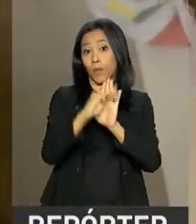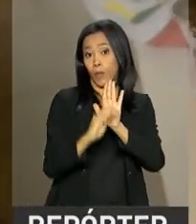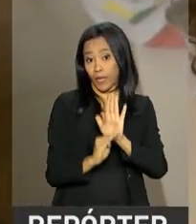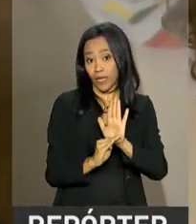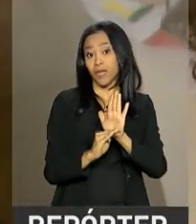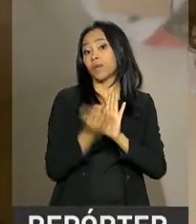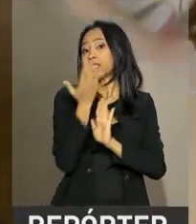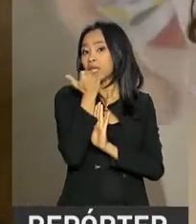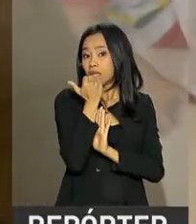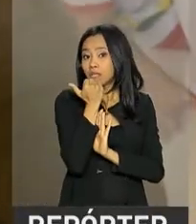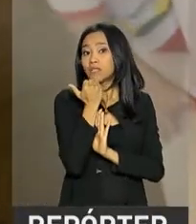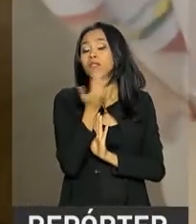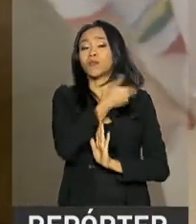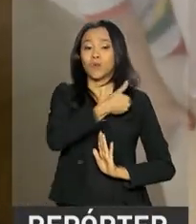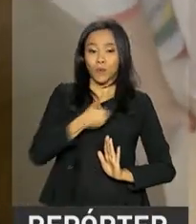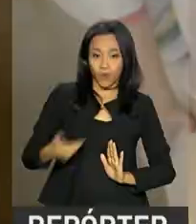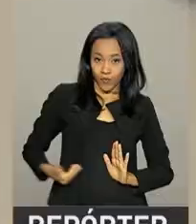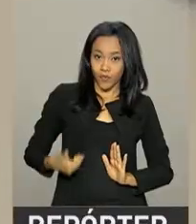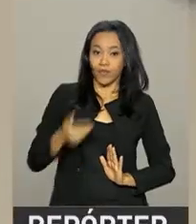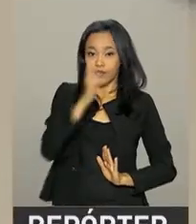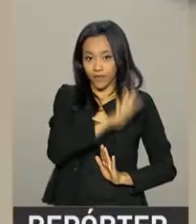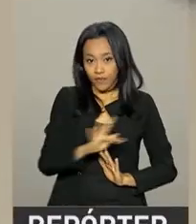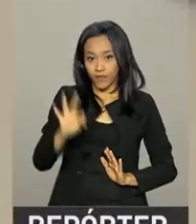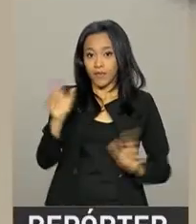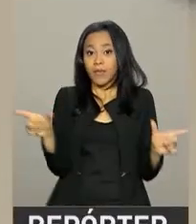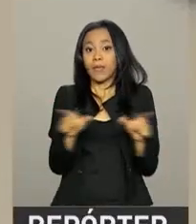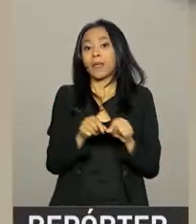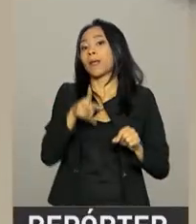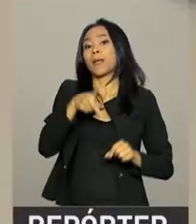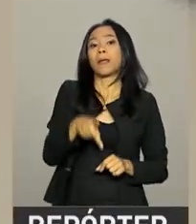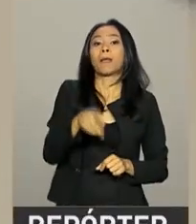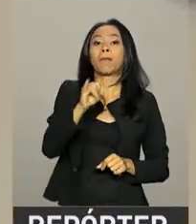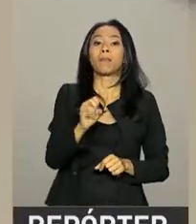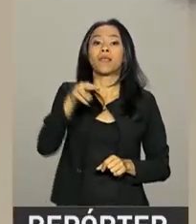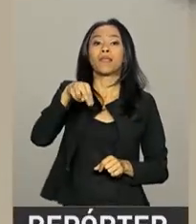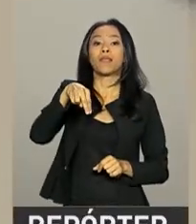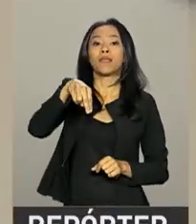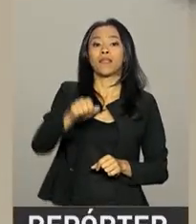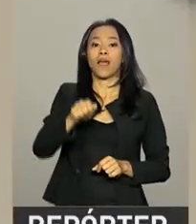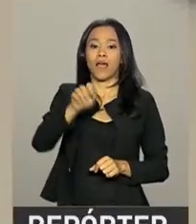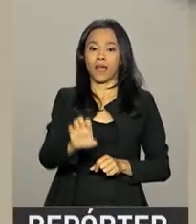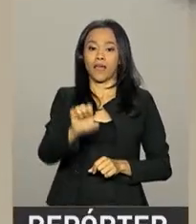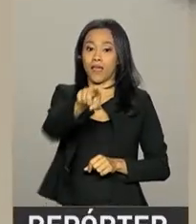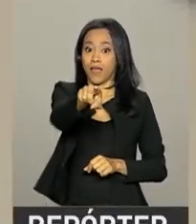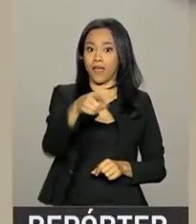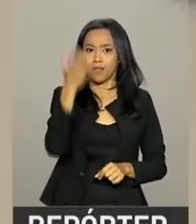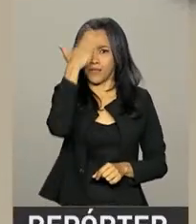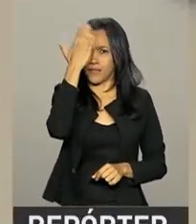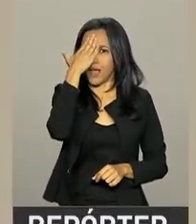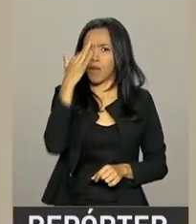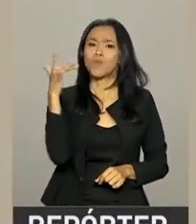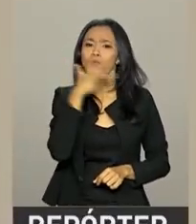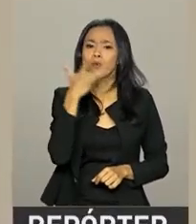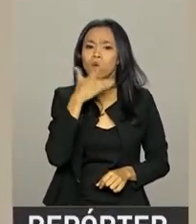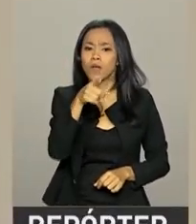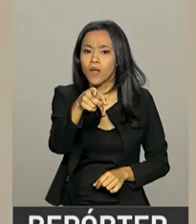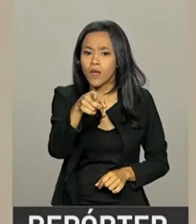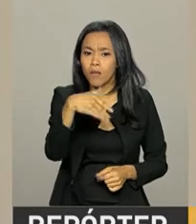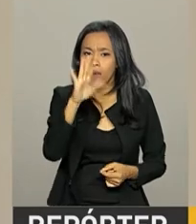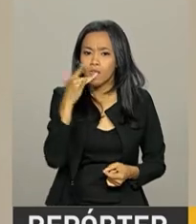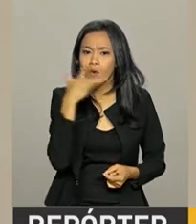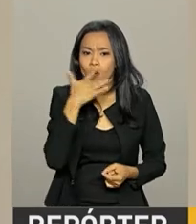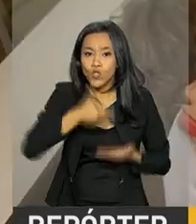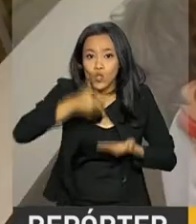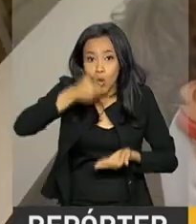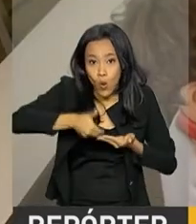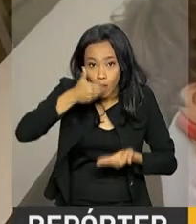Nacional de Alimentação Escolar, o PNAE. O Eduardo tem na ponta da língua o que ele mais gosta. Eu gosto mais de